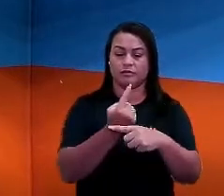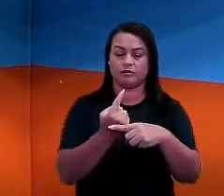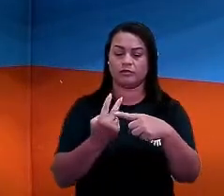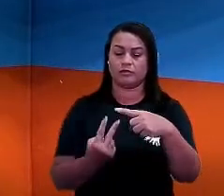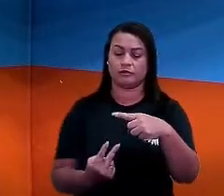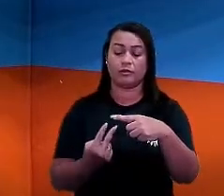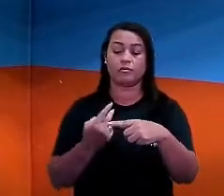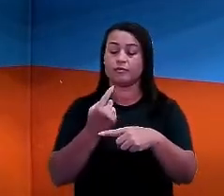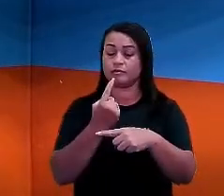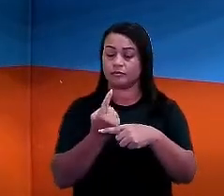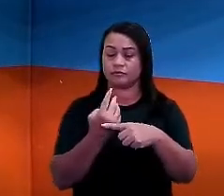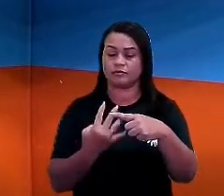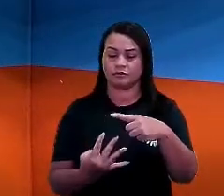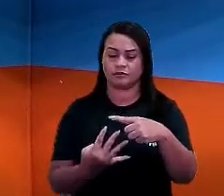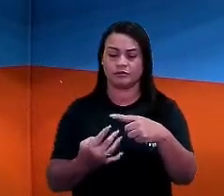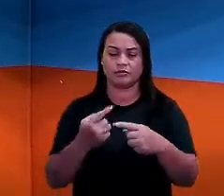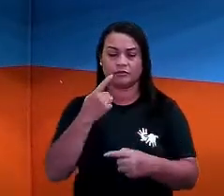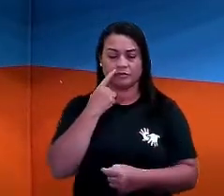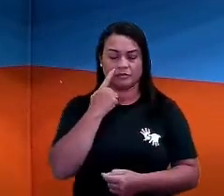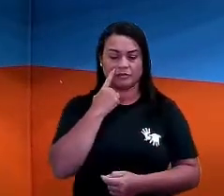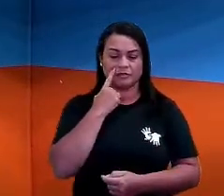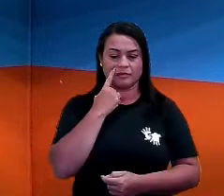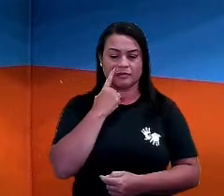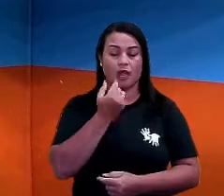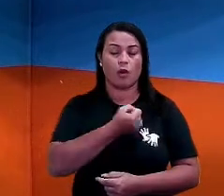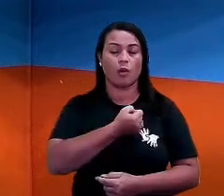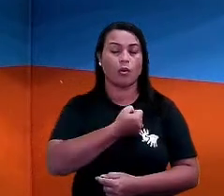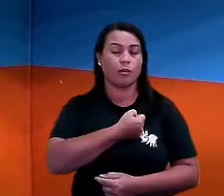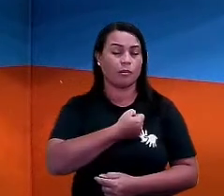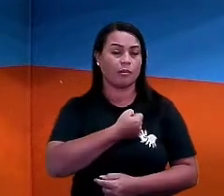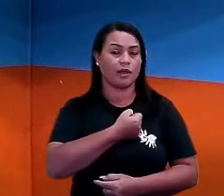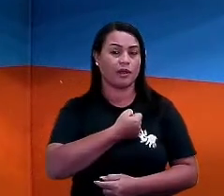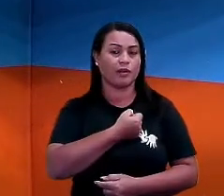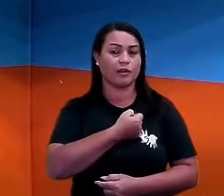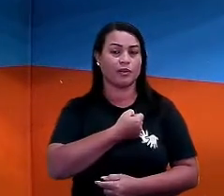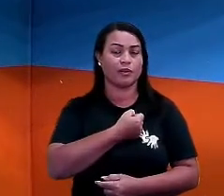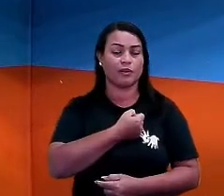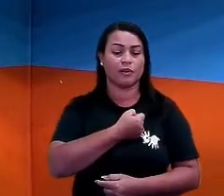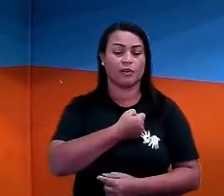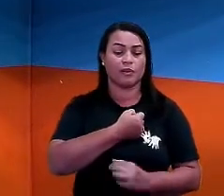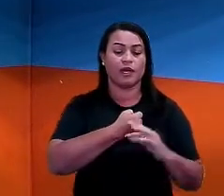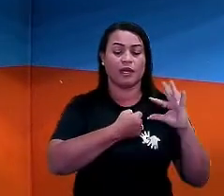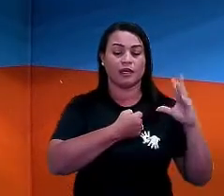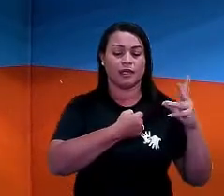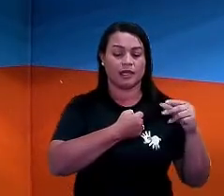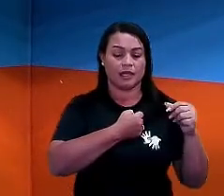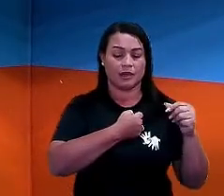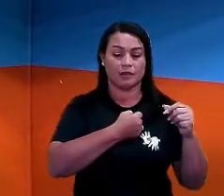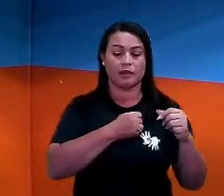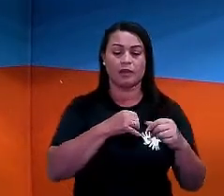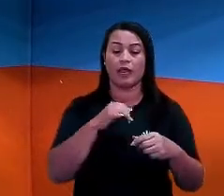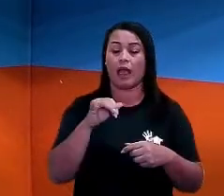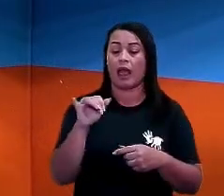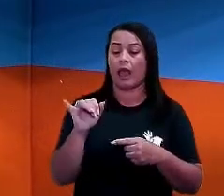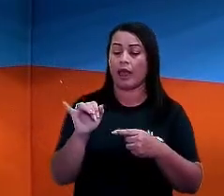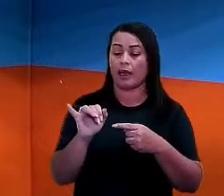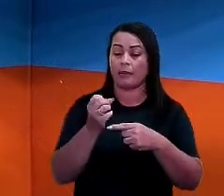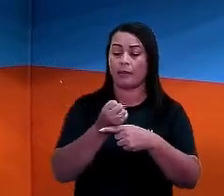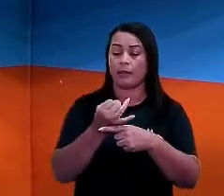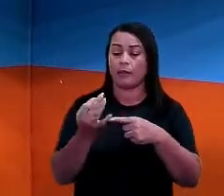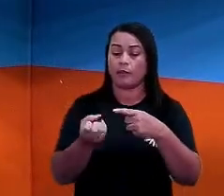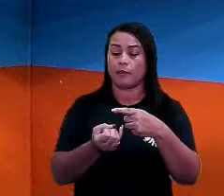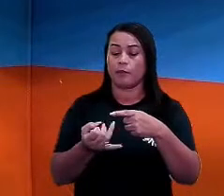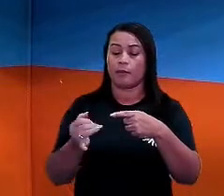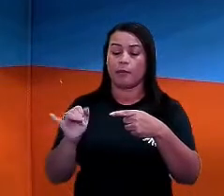transformar todo esse número inteiro numa fração imprópria. Tá? Quando ele diz uma fração